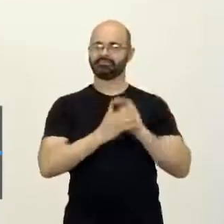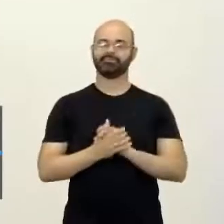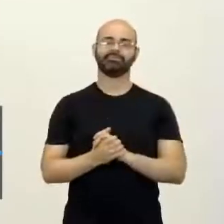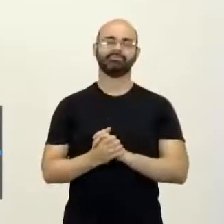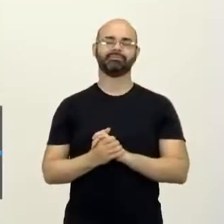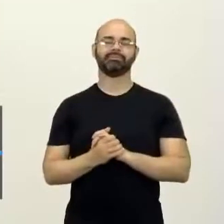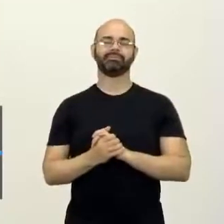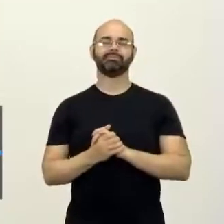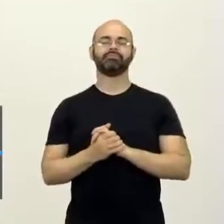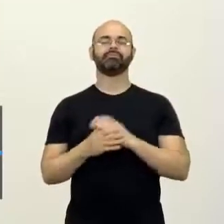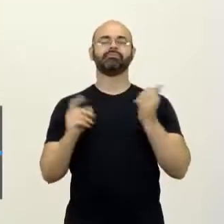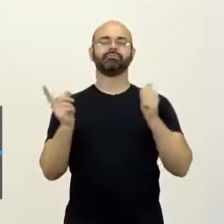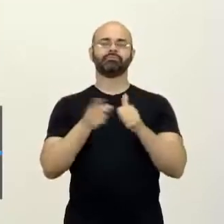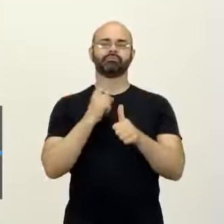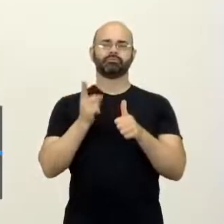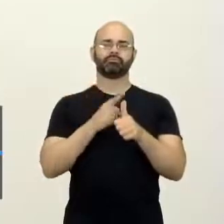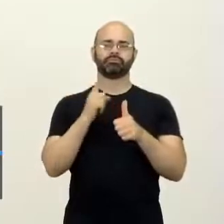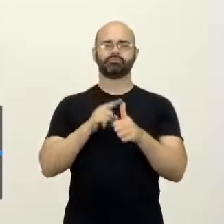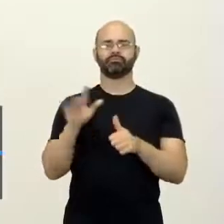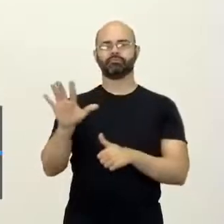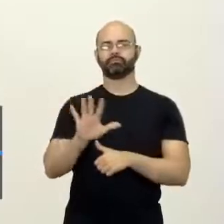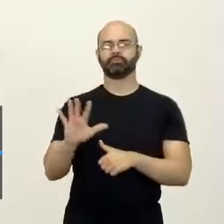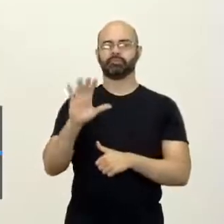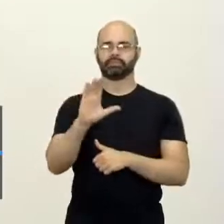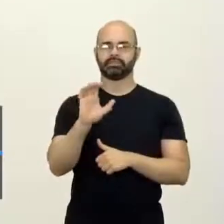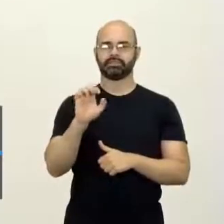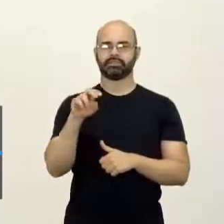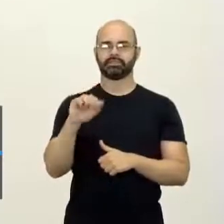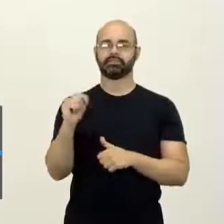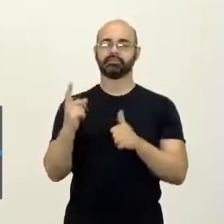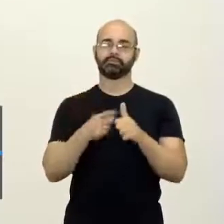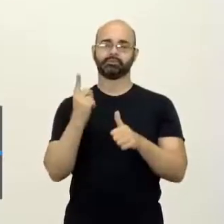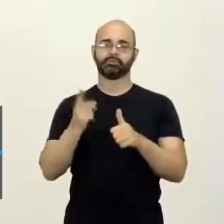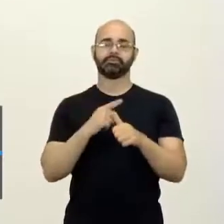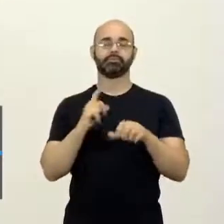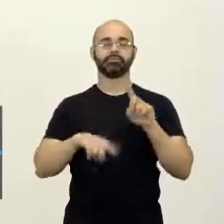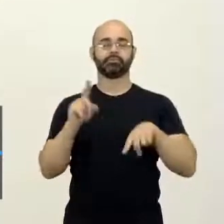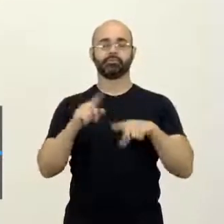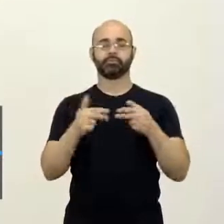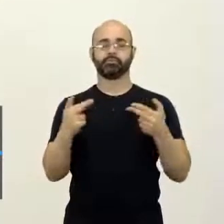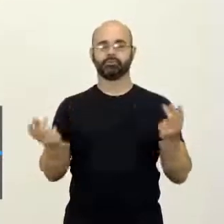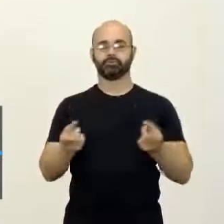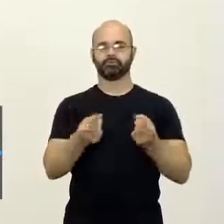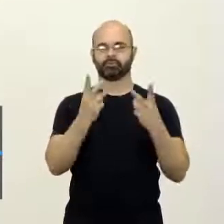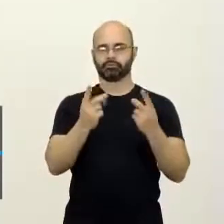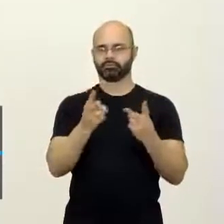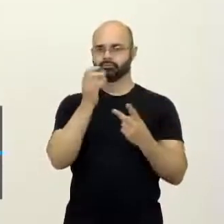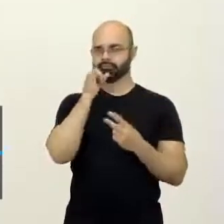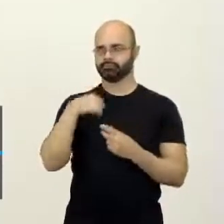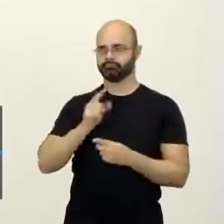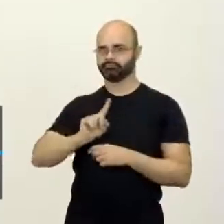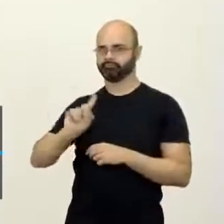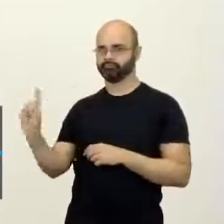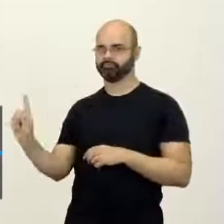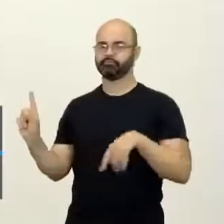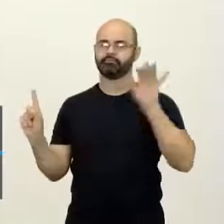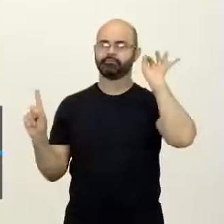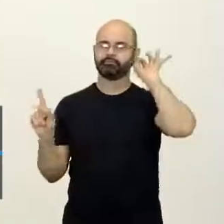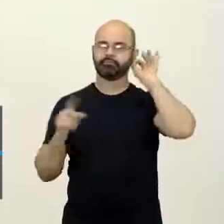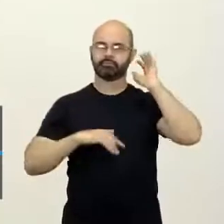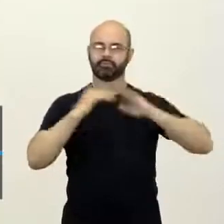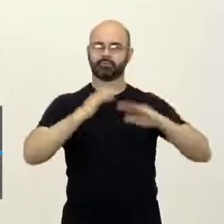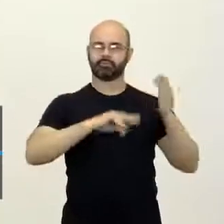vocês... A primeira cena, eles vão vender um objeto. Eu preciso que, enquanto eu saio e o professor Anderson vai ler a habilidade de